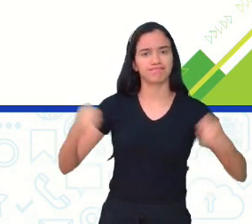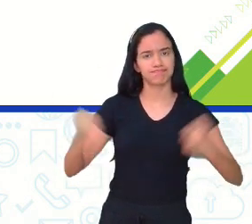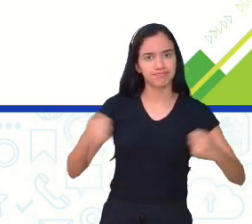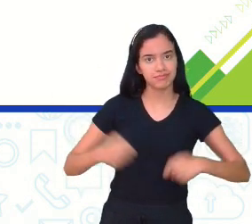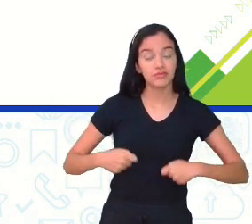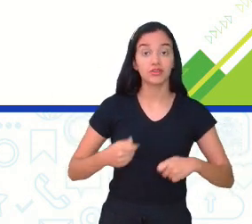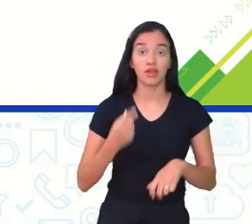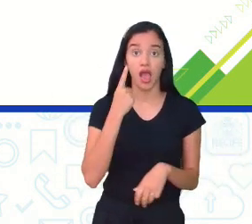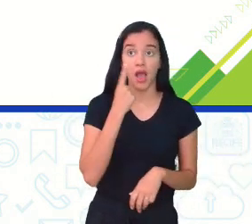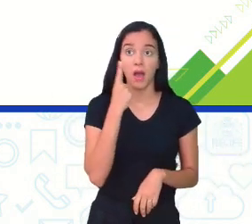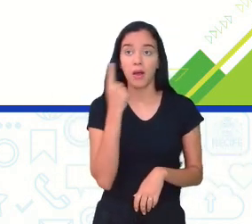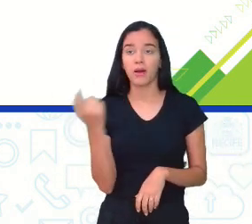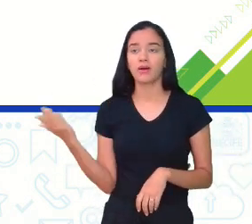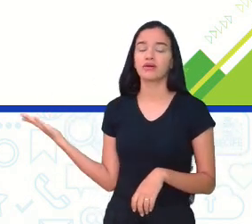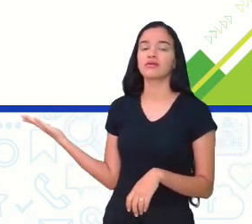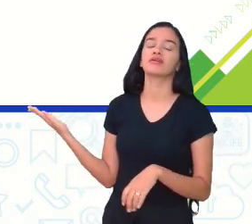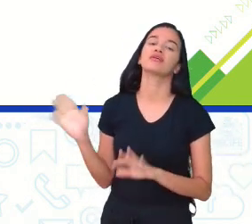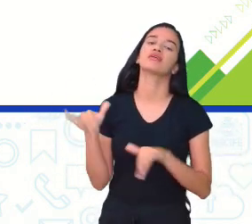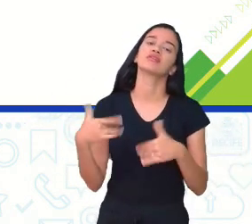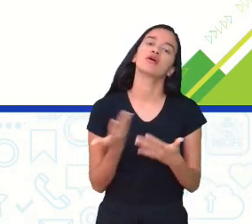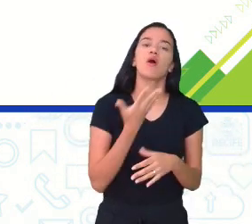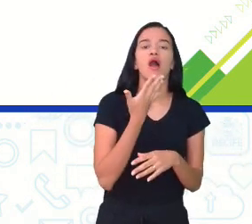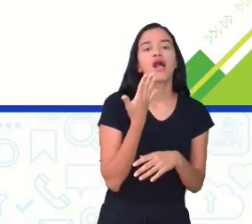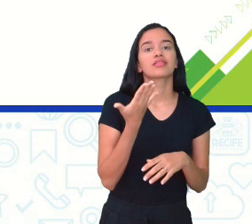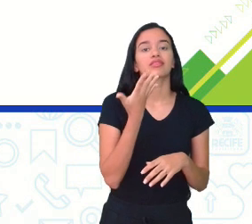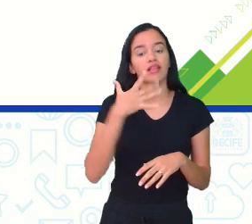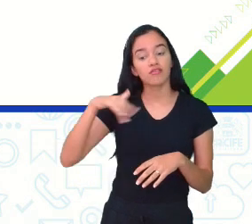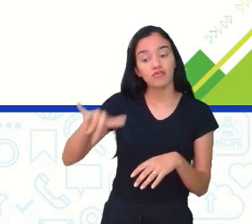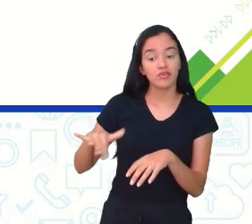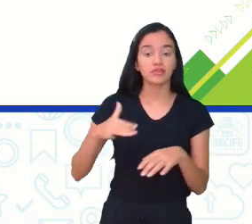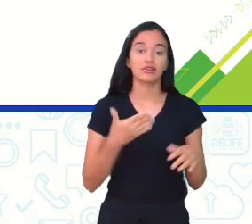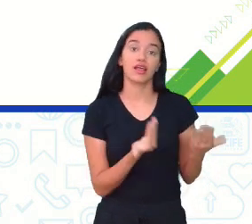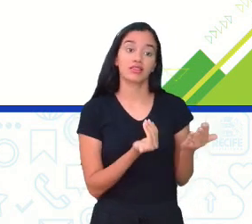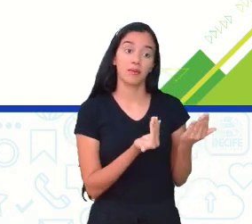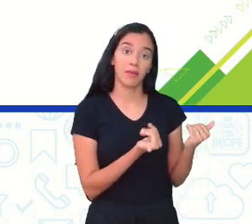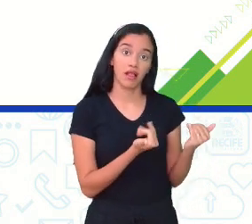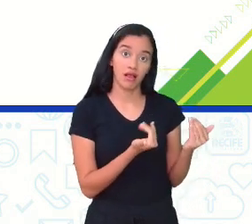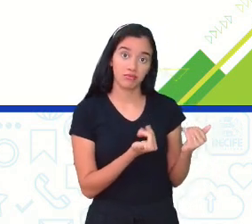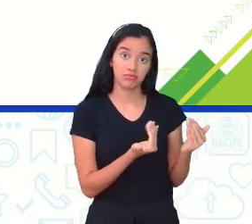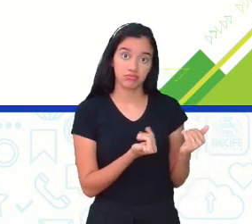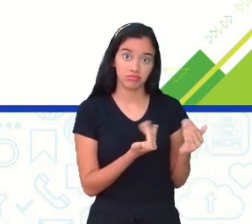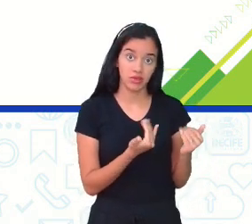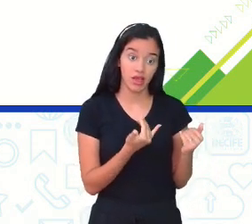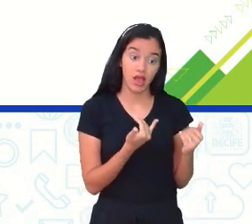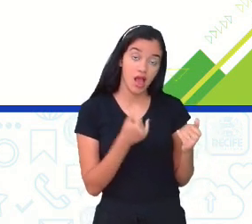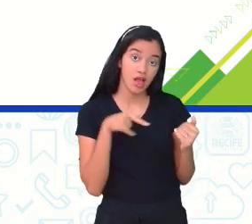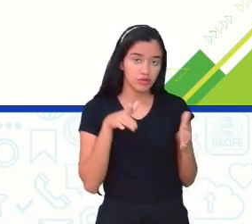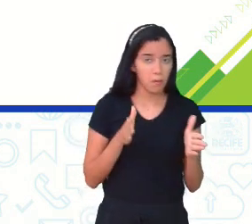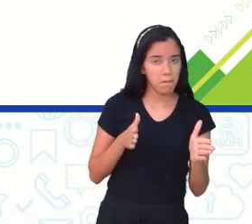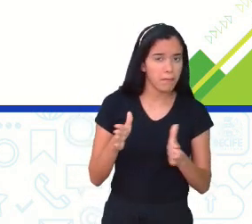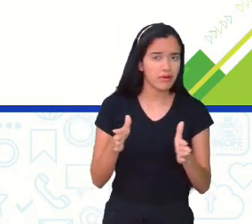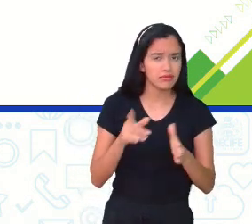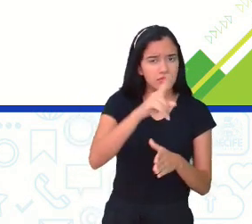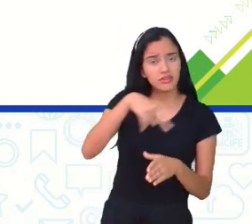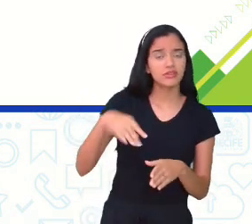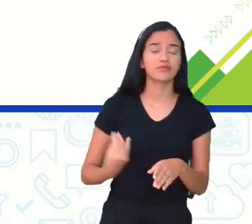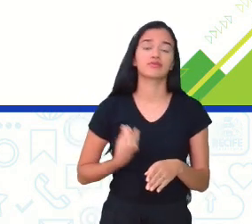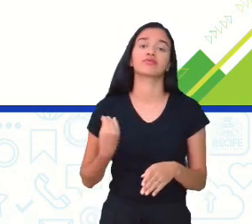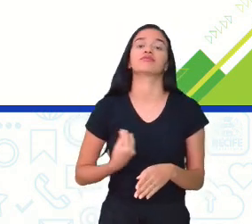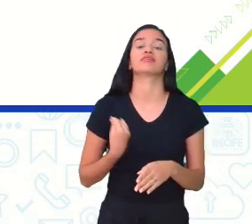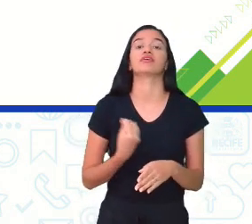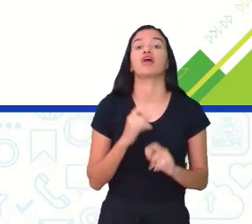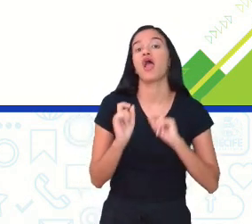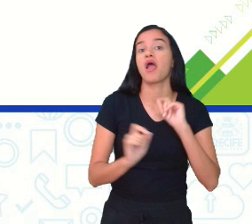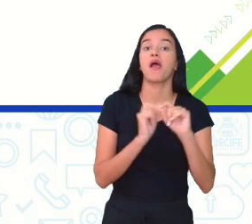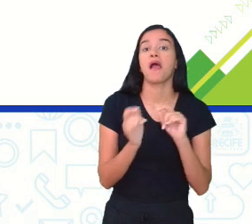Então, aí, ó, no período da infância e adolescência, então vejam aí, no período que vocês estão vivendo, né,